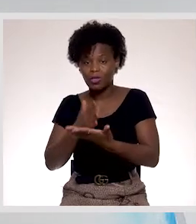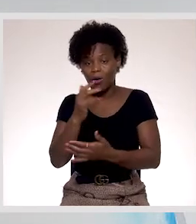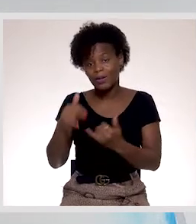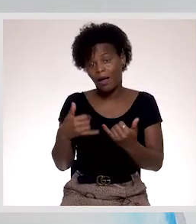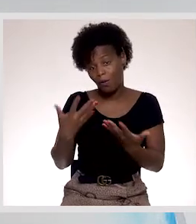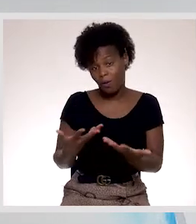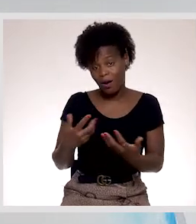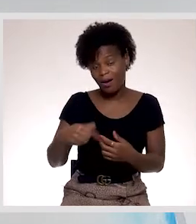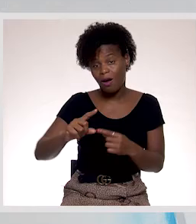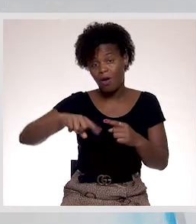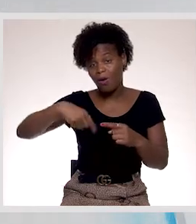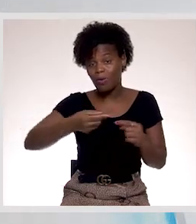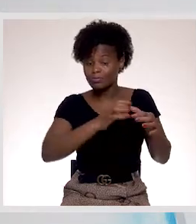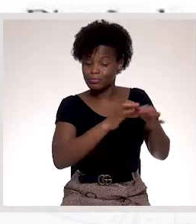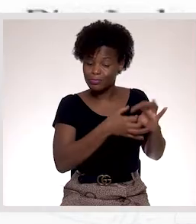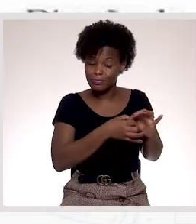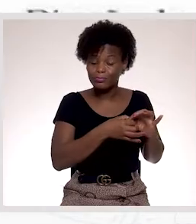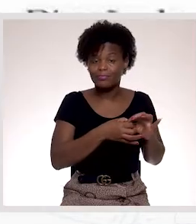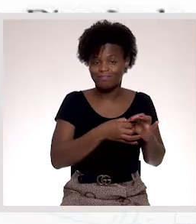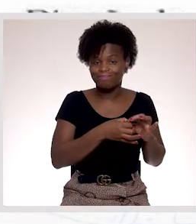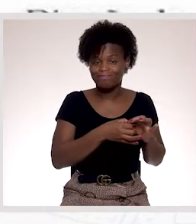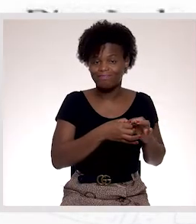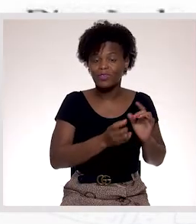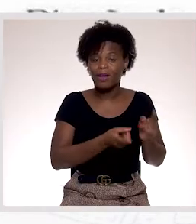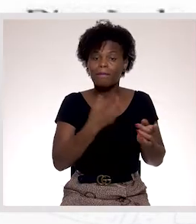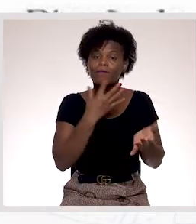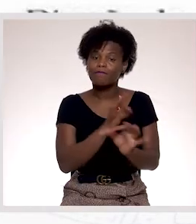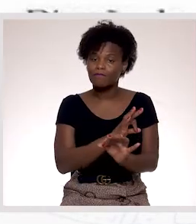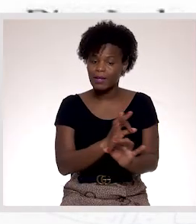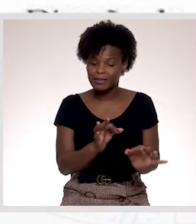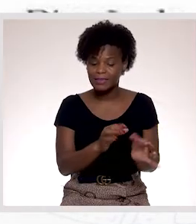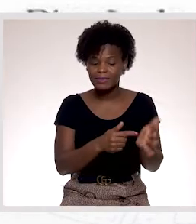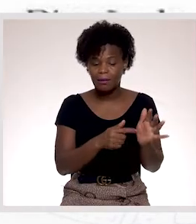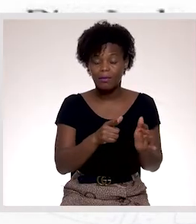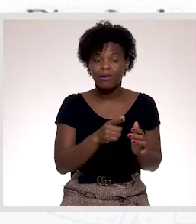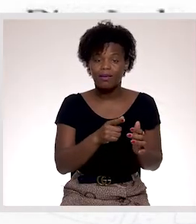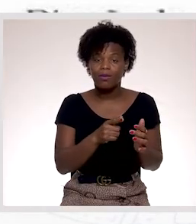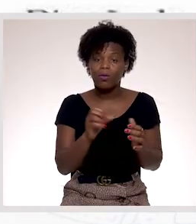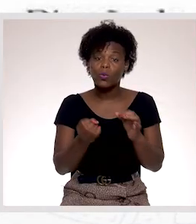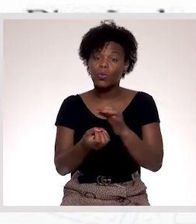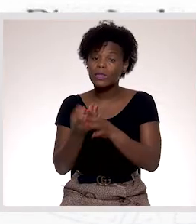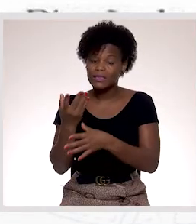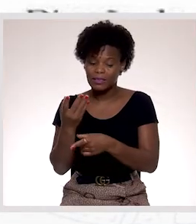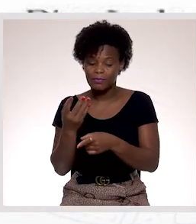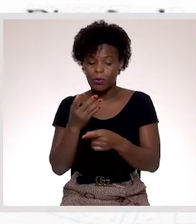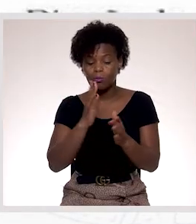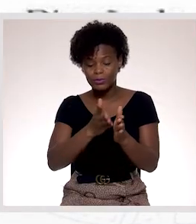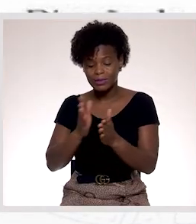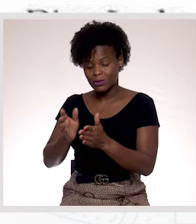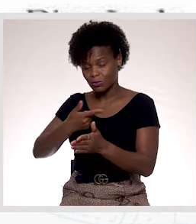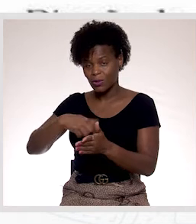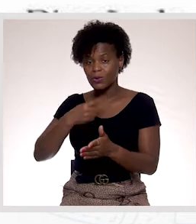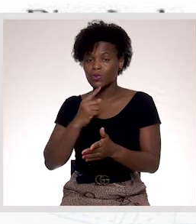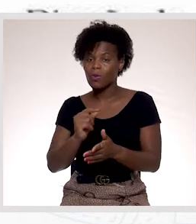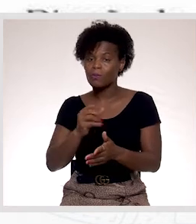Somente vão ter agora a outra cadeia complementar que é perfeita, não é? A cadeia original. E é esse processo que